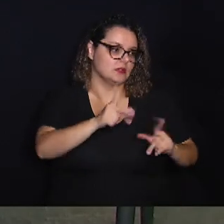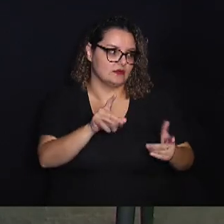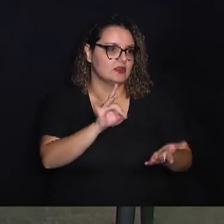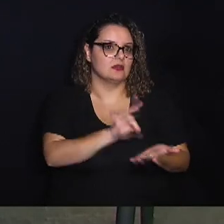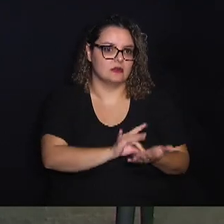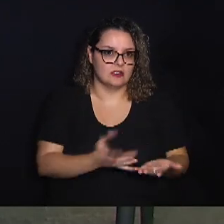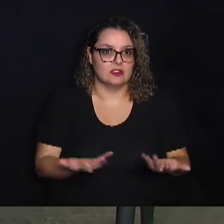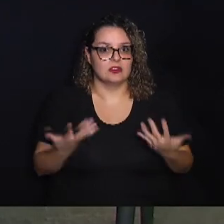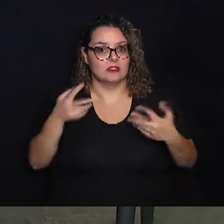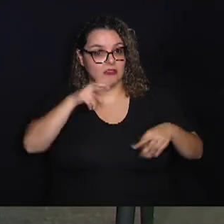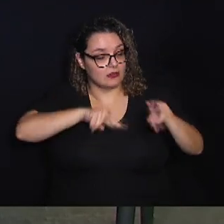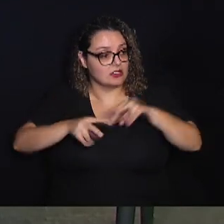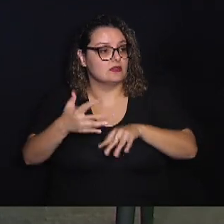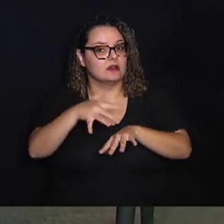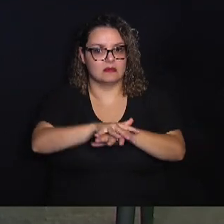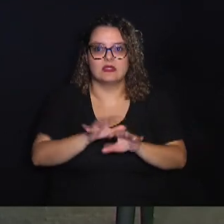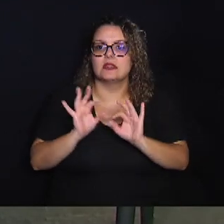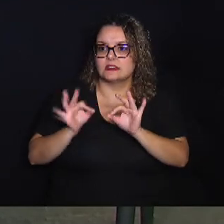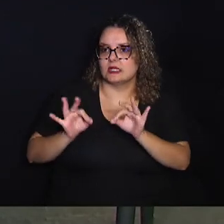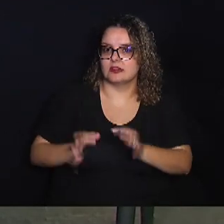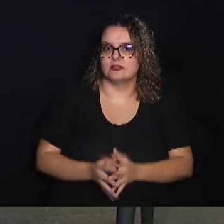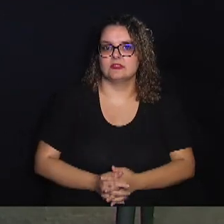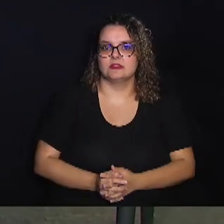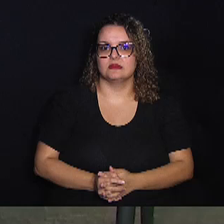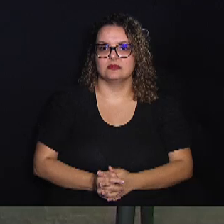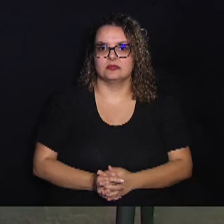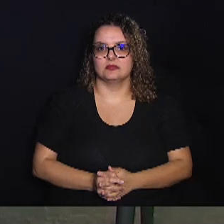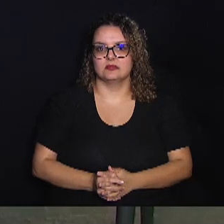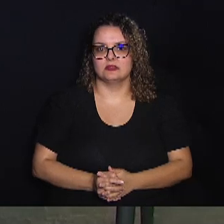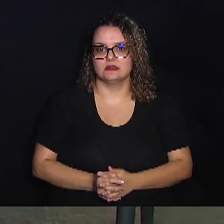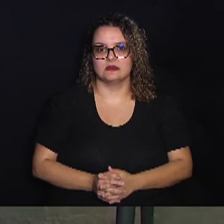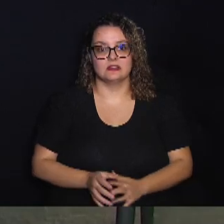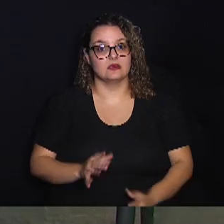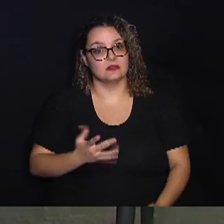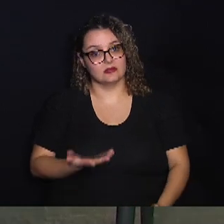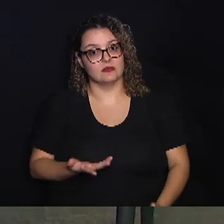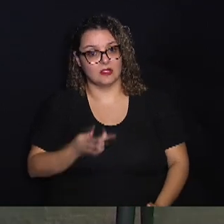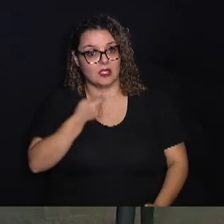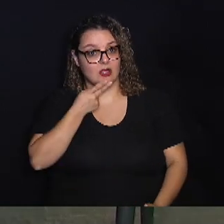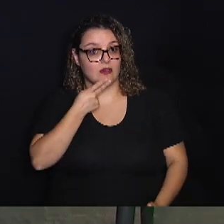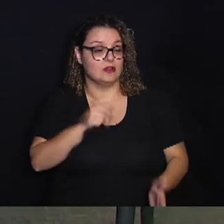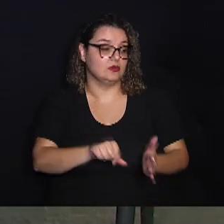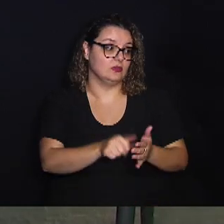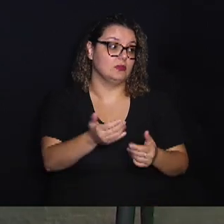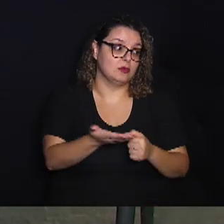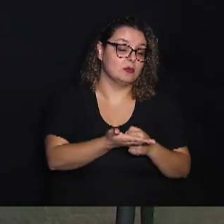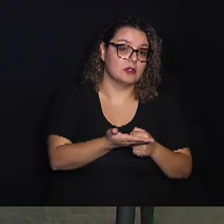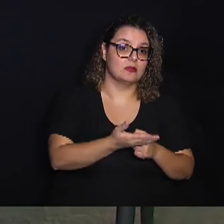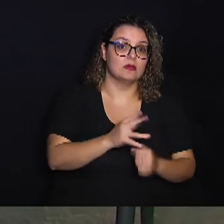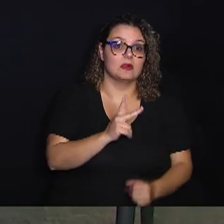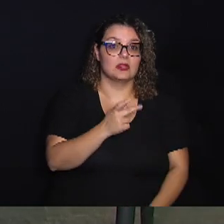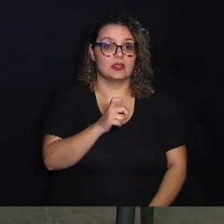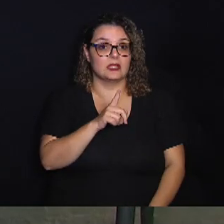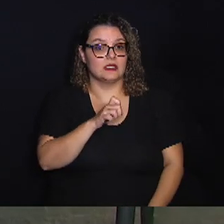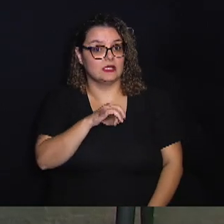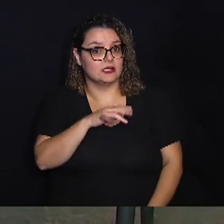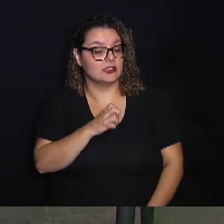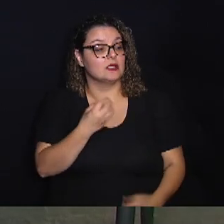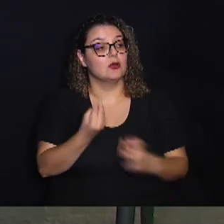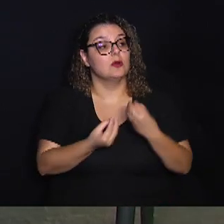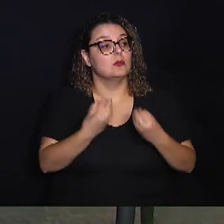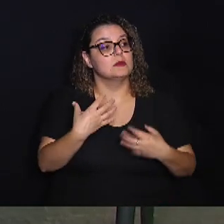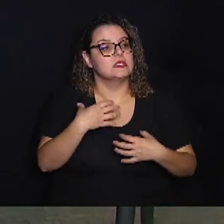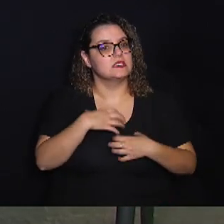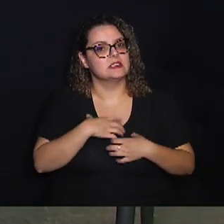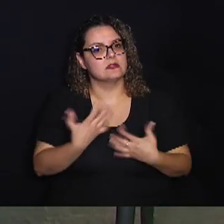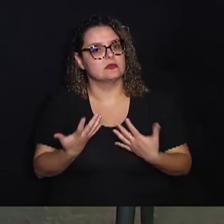olhar inclusivo, né? Sim. E você acha que, eu falei no primeiro bloco já com a Elaine, como é que você sente essa questão